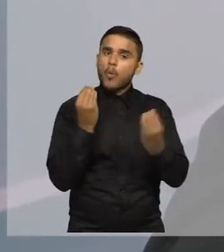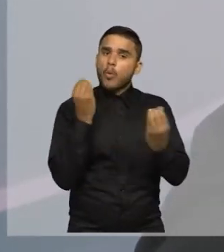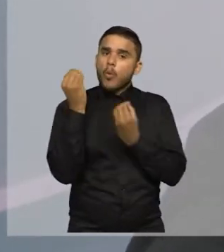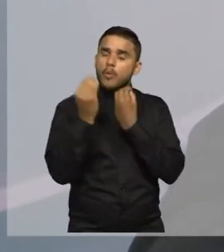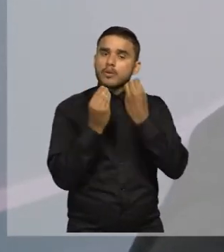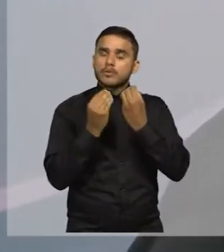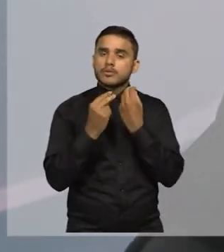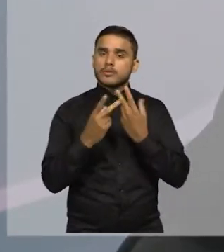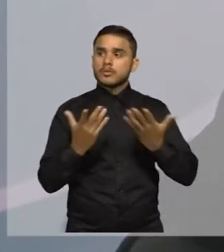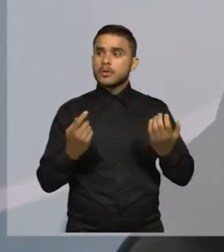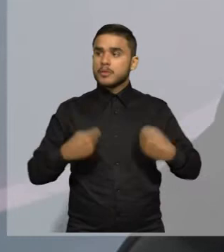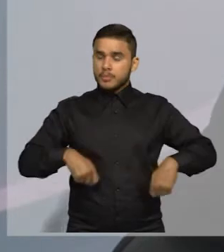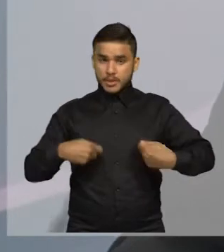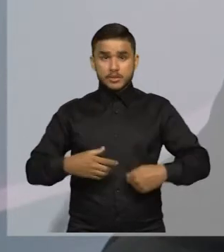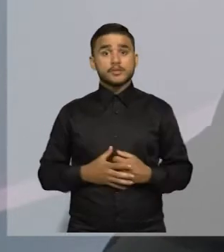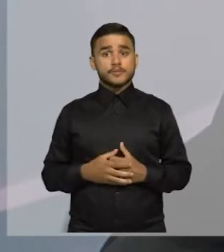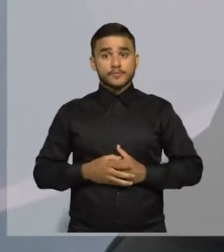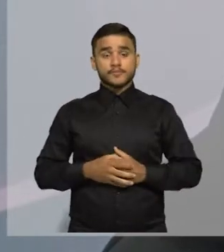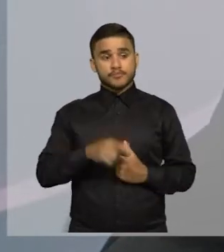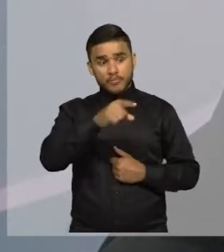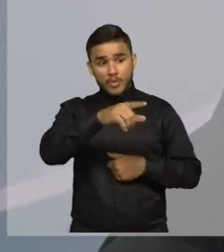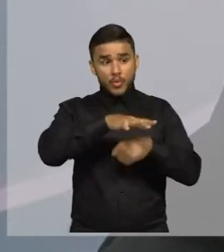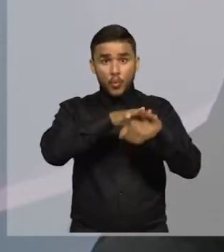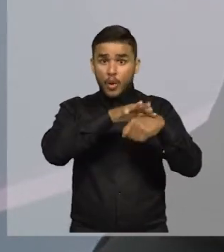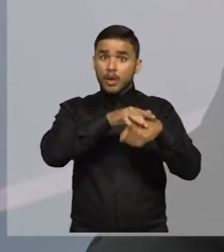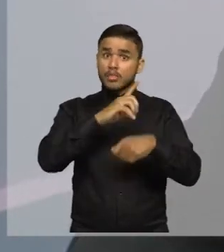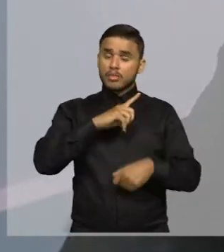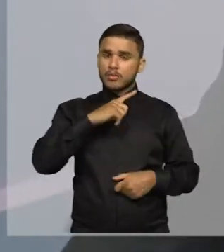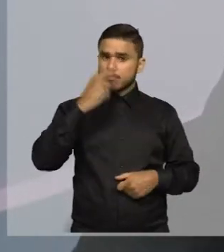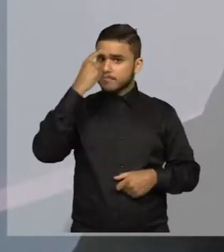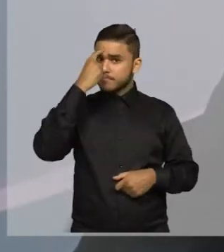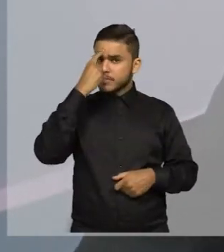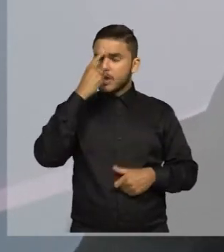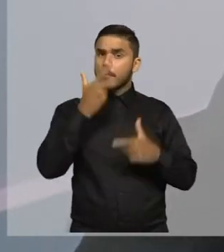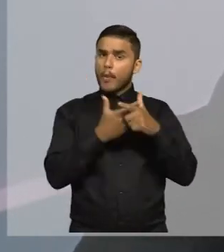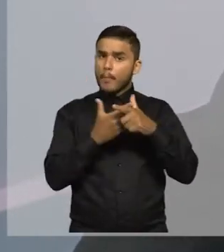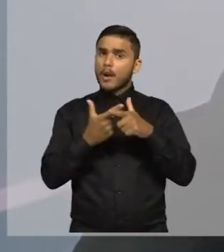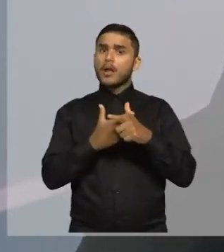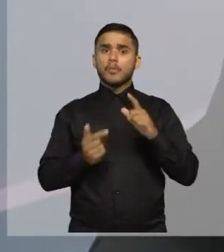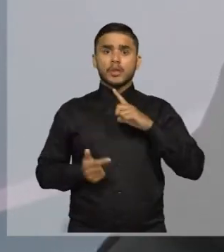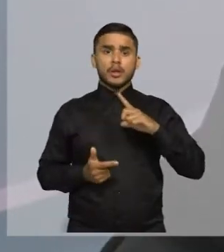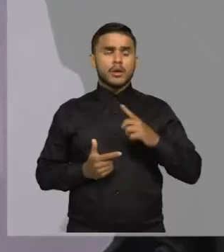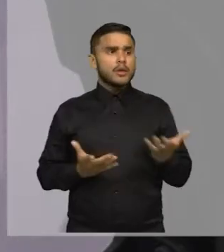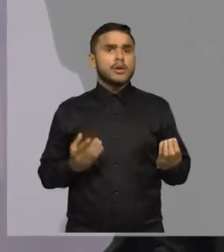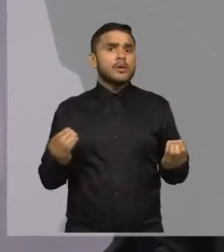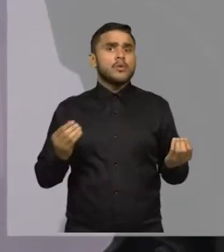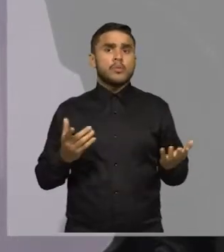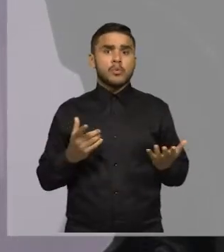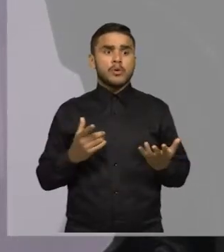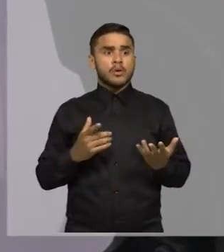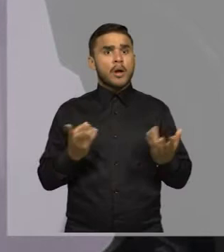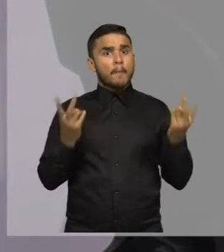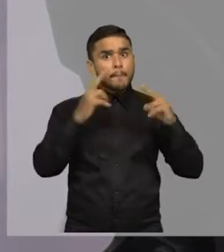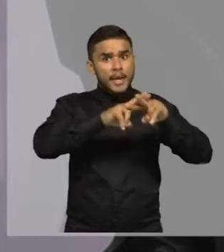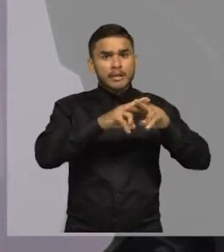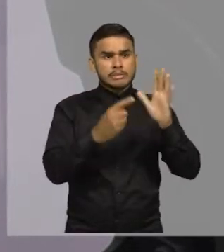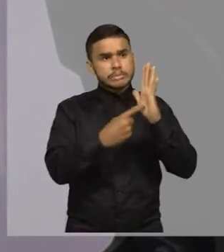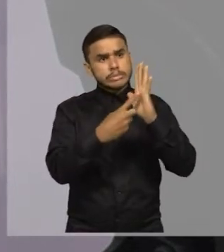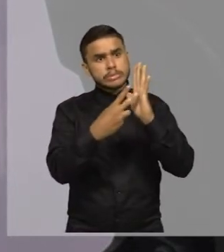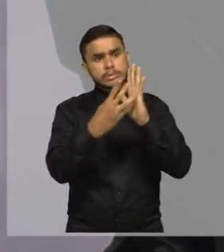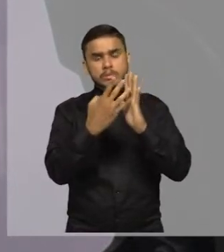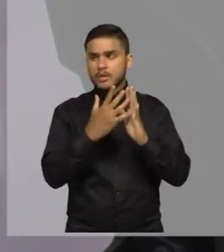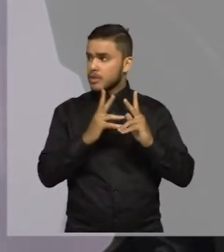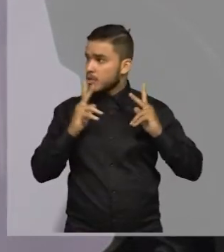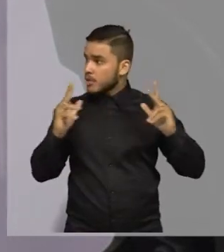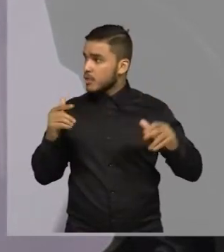o direito social. Aquele sujeito é doente, ele tem uma doença psicossocial. Ele não pode responder da mesma maneira que um de